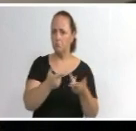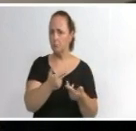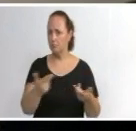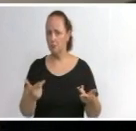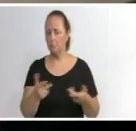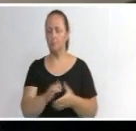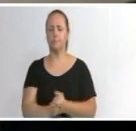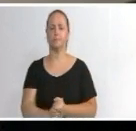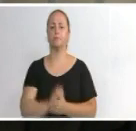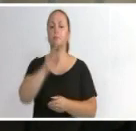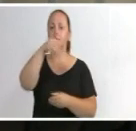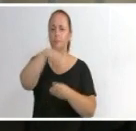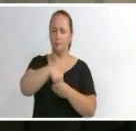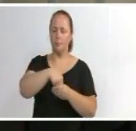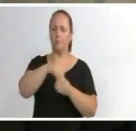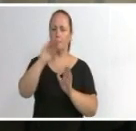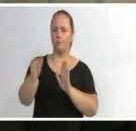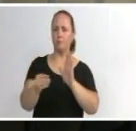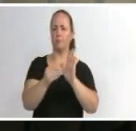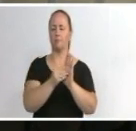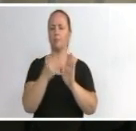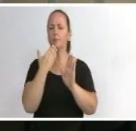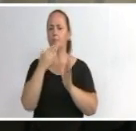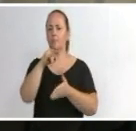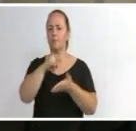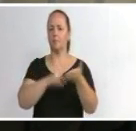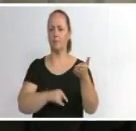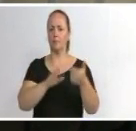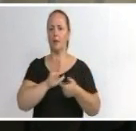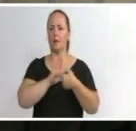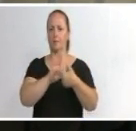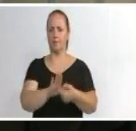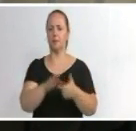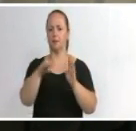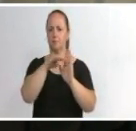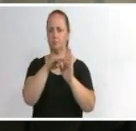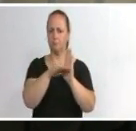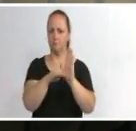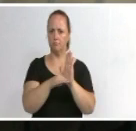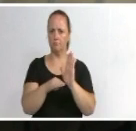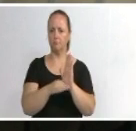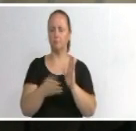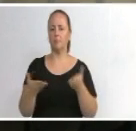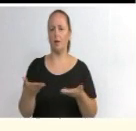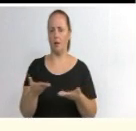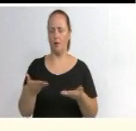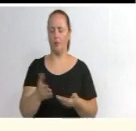em votação englobada, os requerimentos apresentados na ordem do dia.